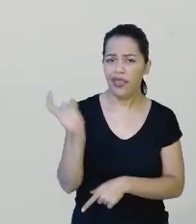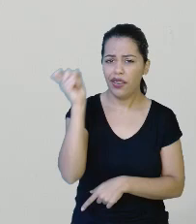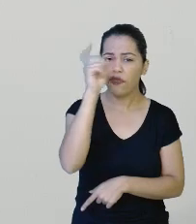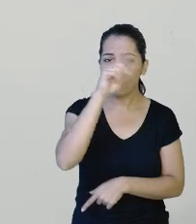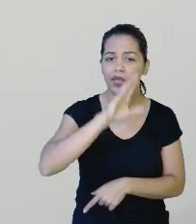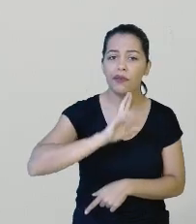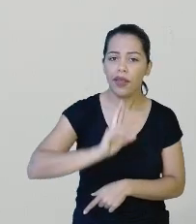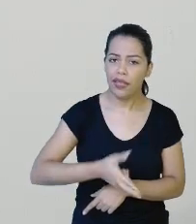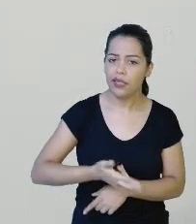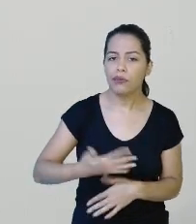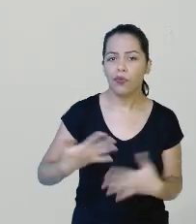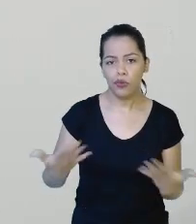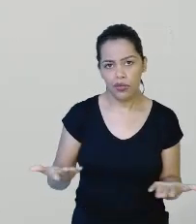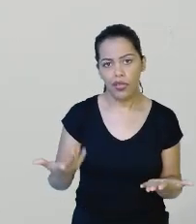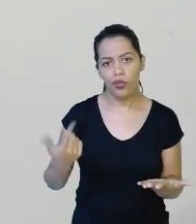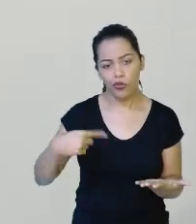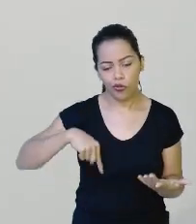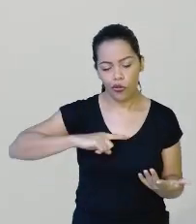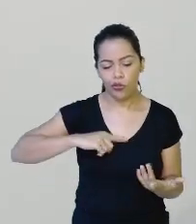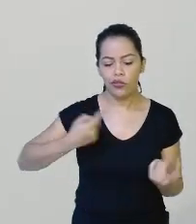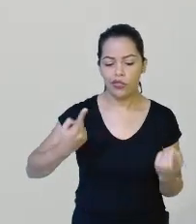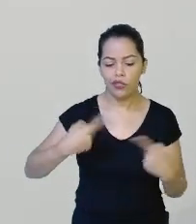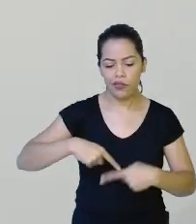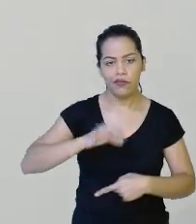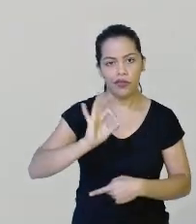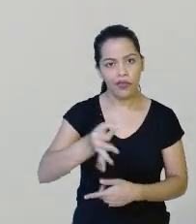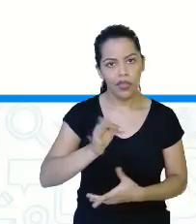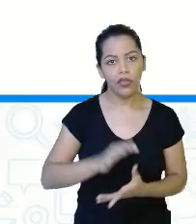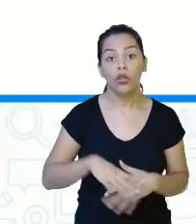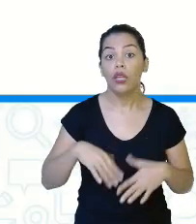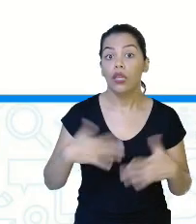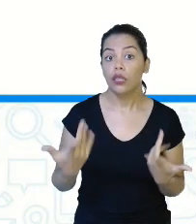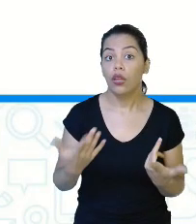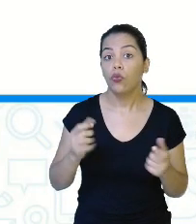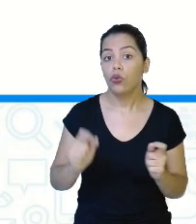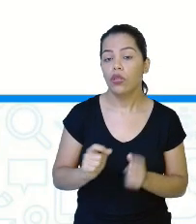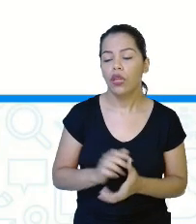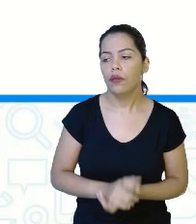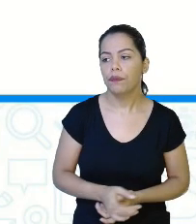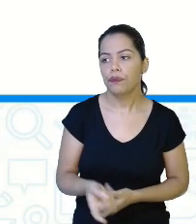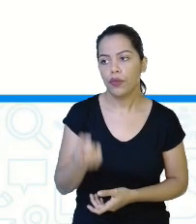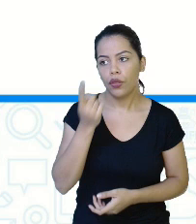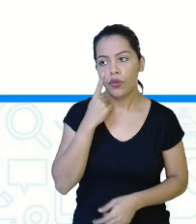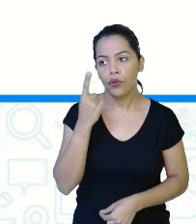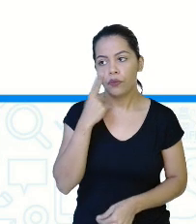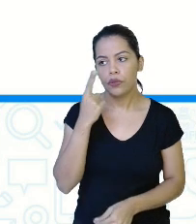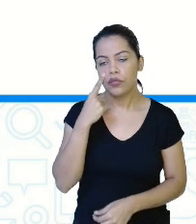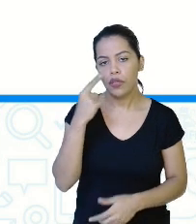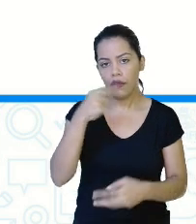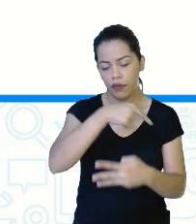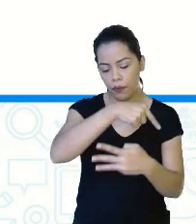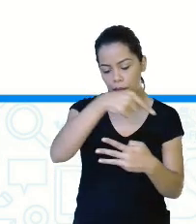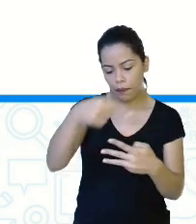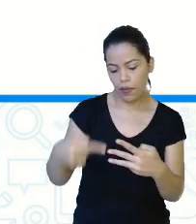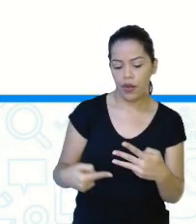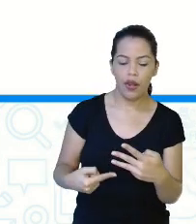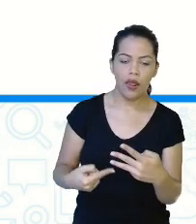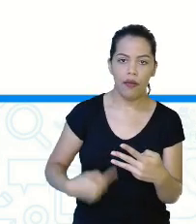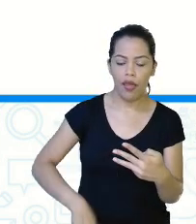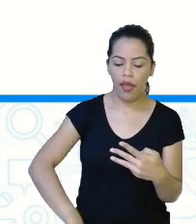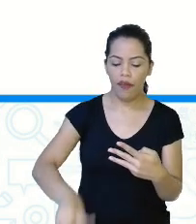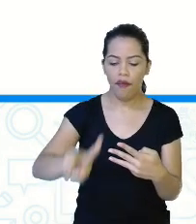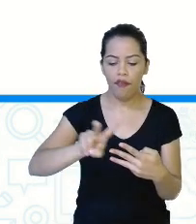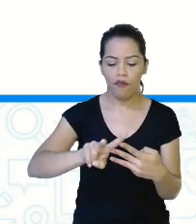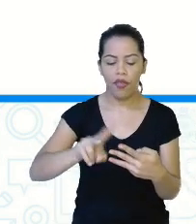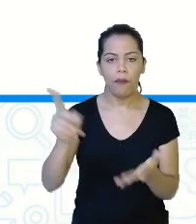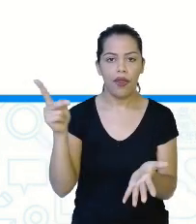questão do nosso desafio, né? Então é o seguinte, observe as sentenças abaixo e marque V para